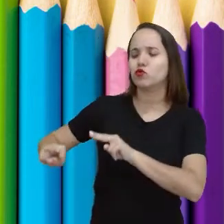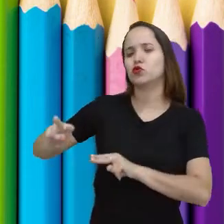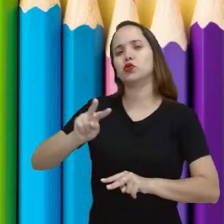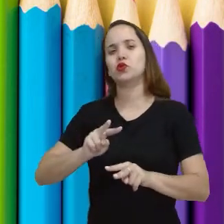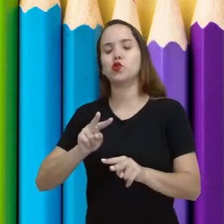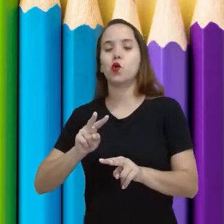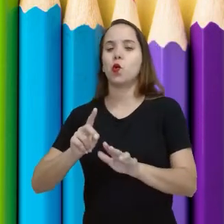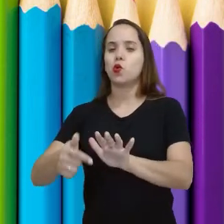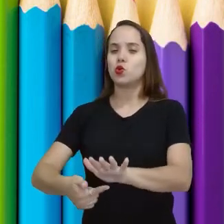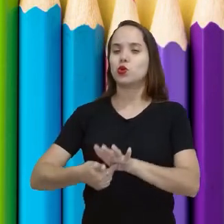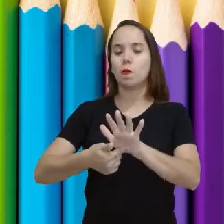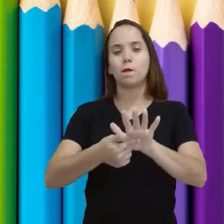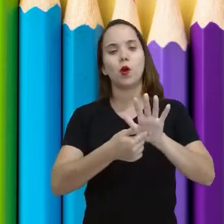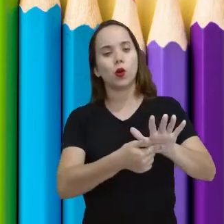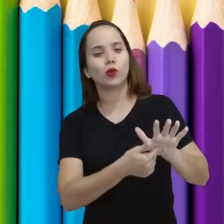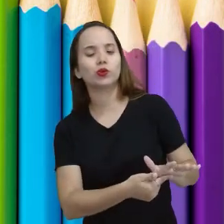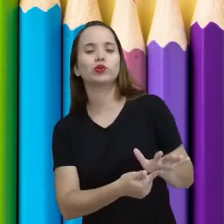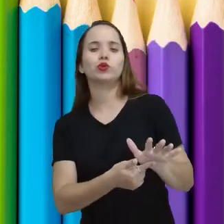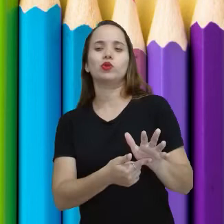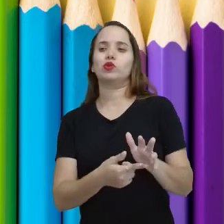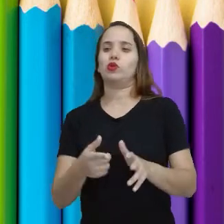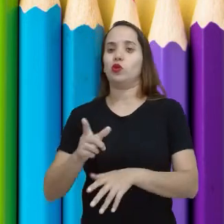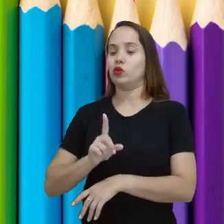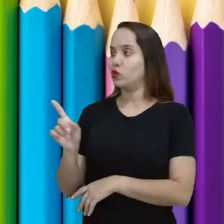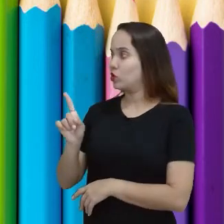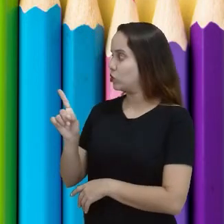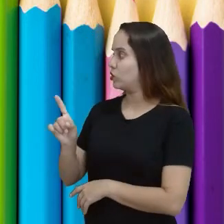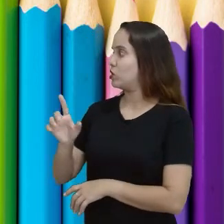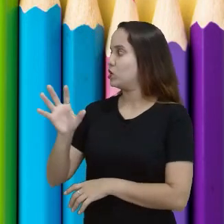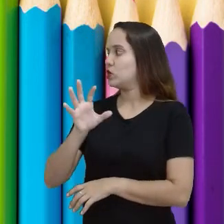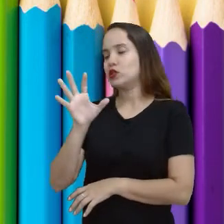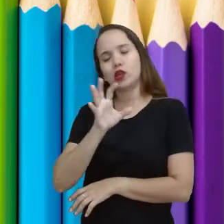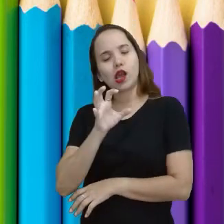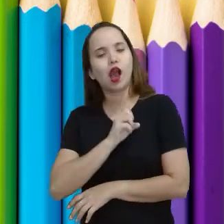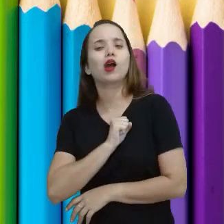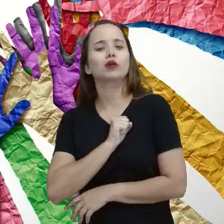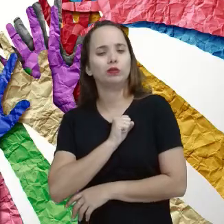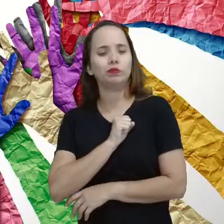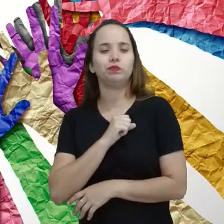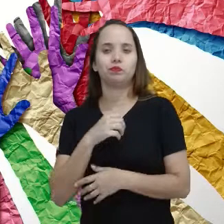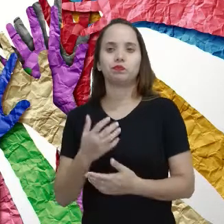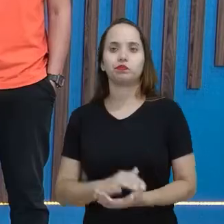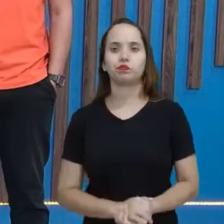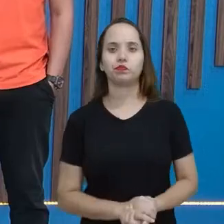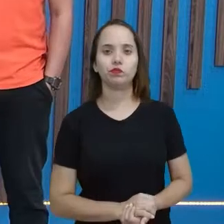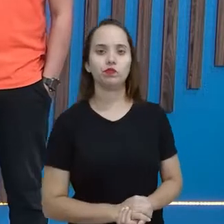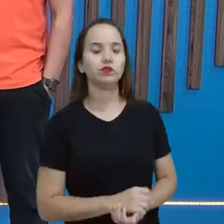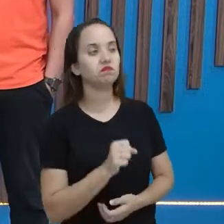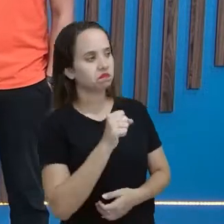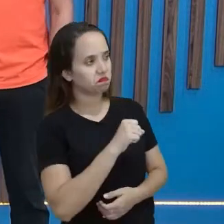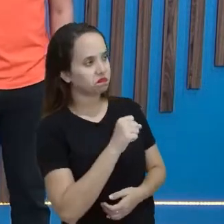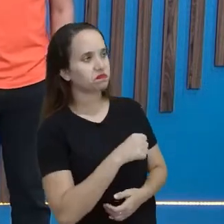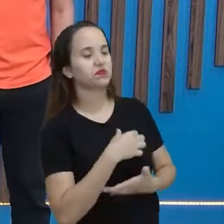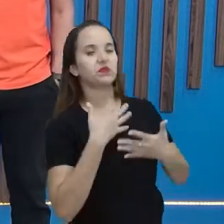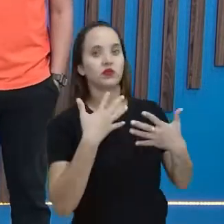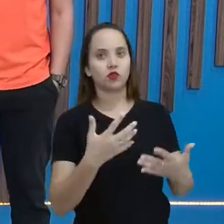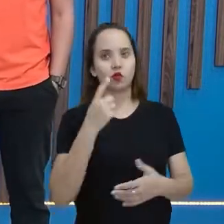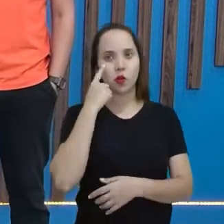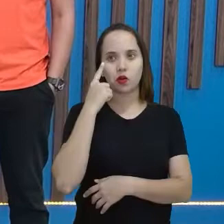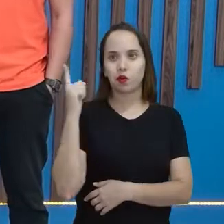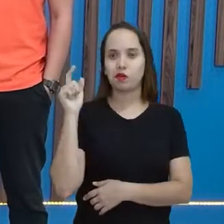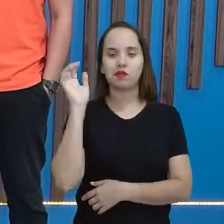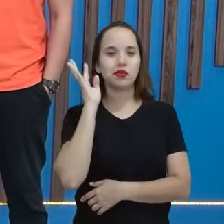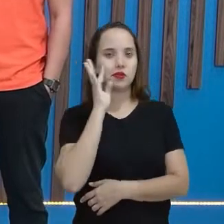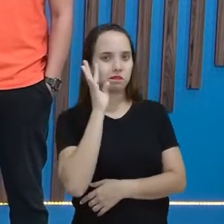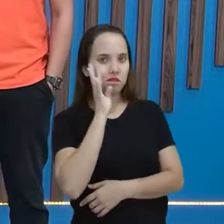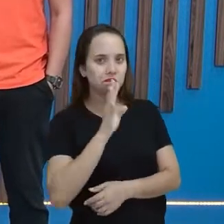diferentes demonstrações, né, desse apreço amoroso, né? Olha, gente, que legal.